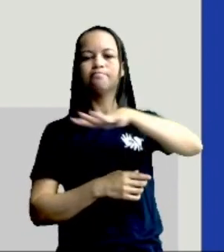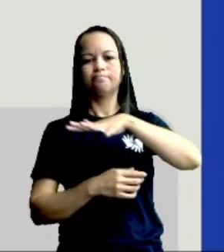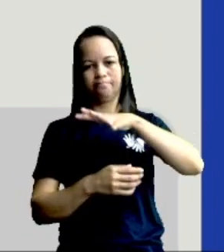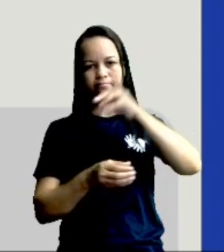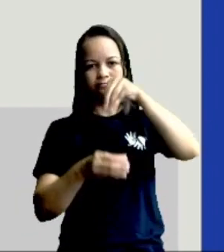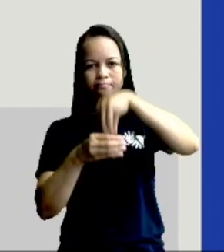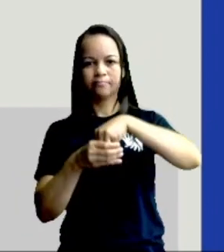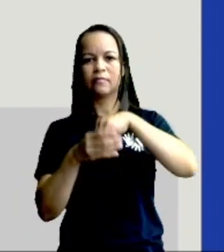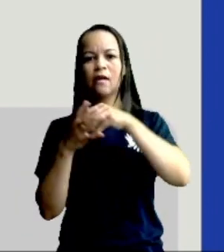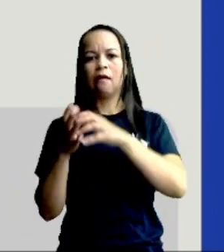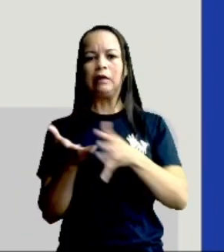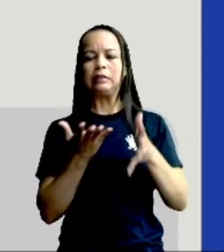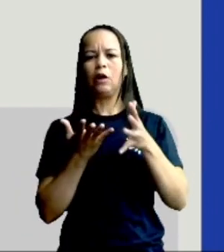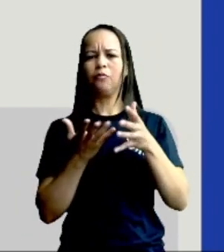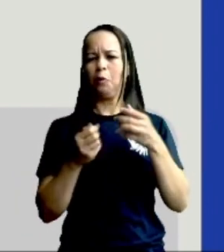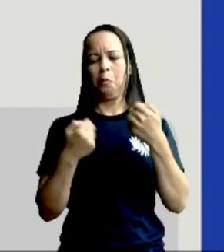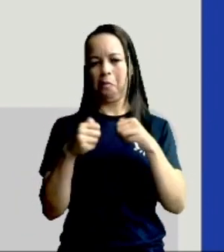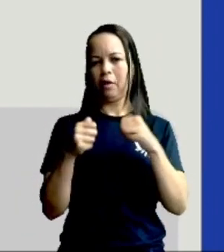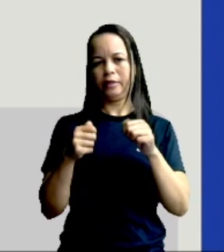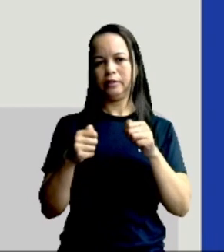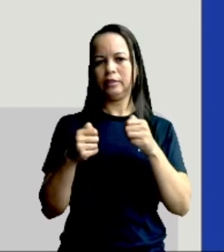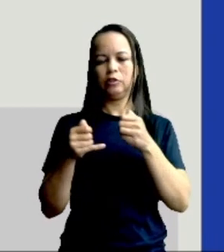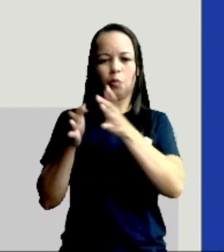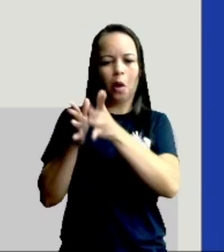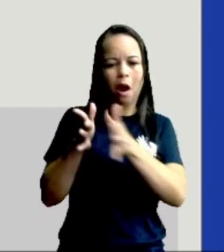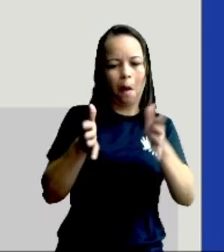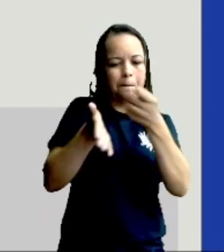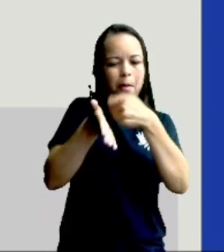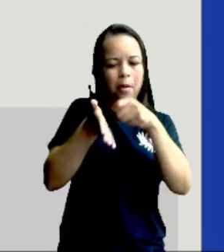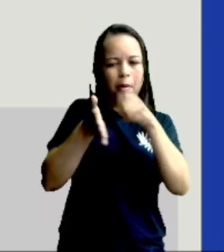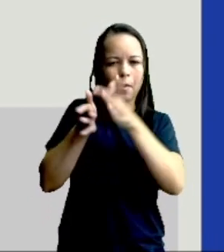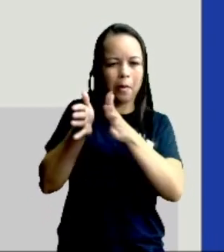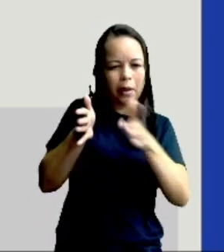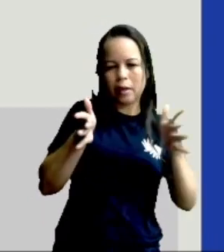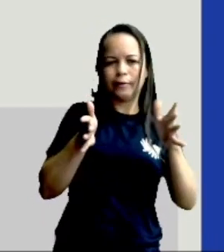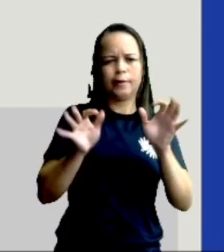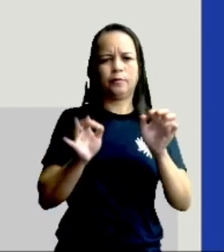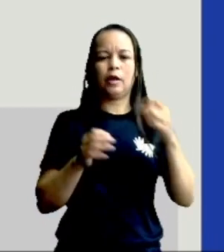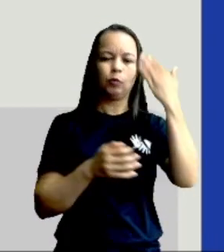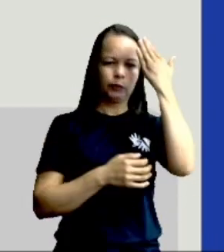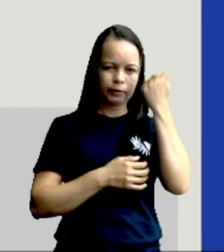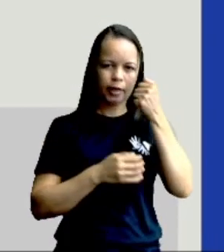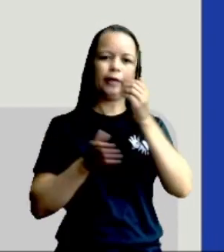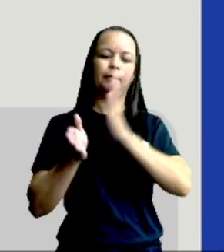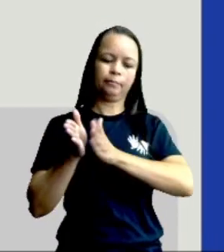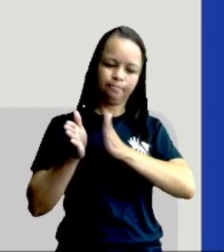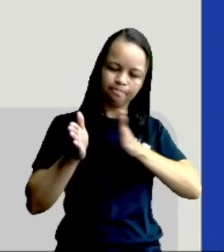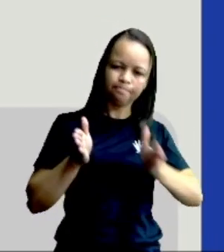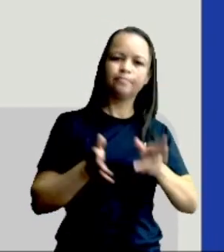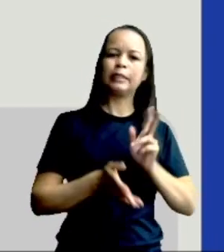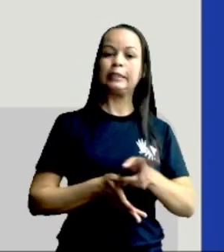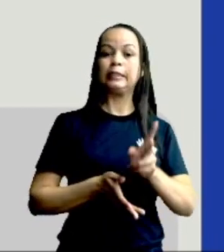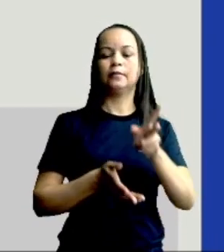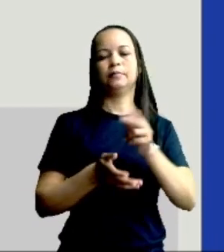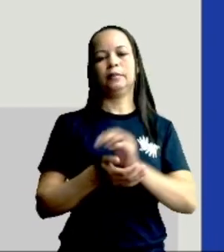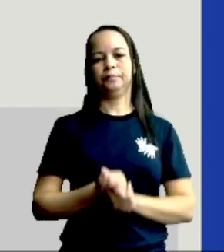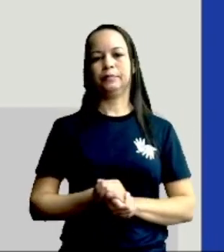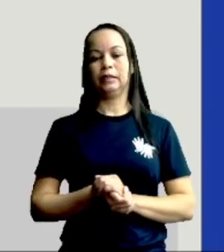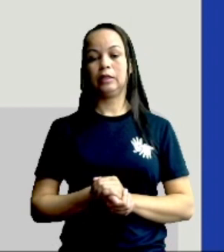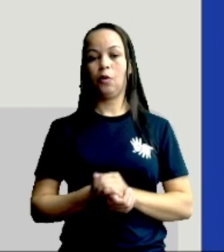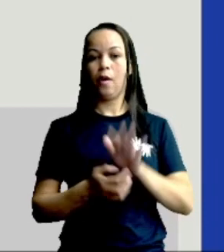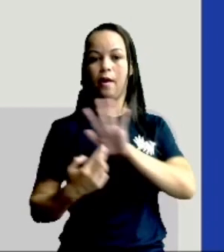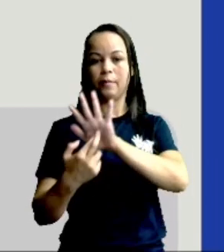E aí eu não preciso escrever a sequência completa, eu sei que depois vai ter mais, tá bom? Então uma sequência dita